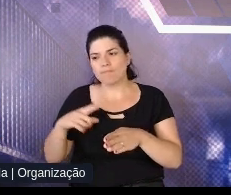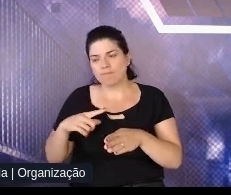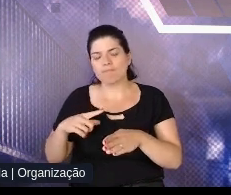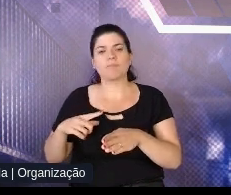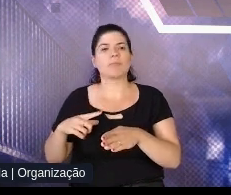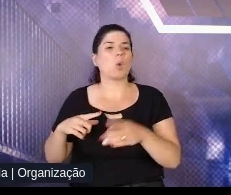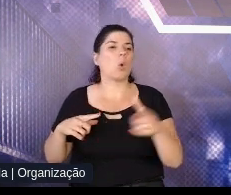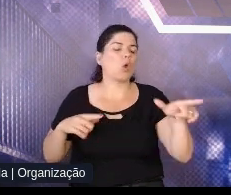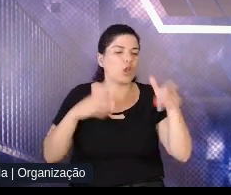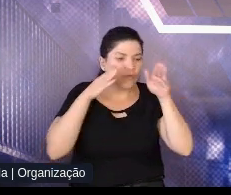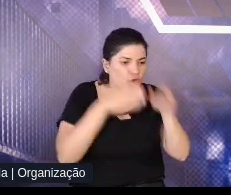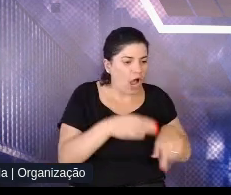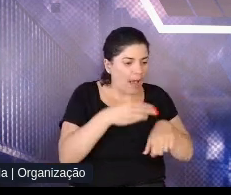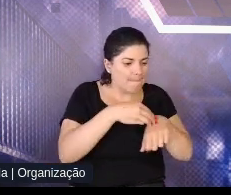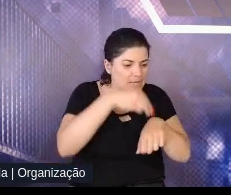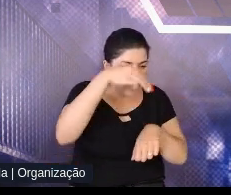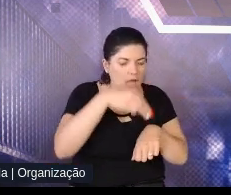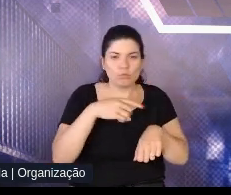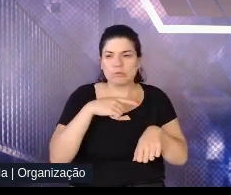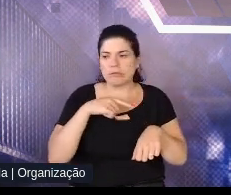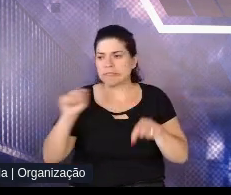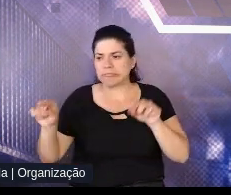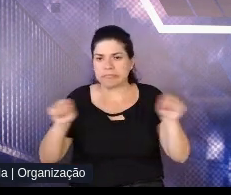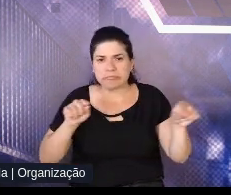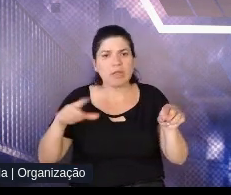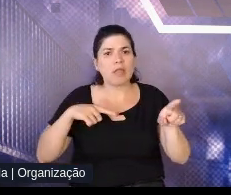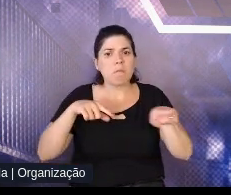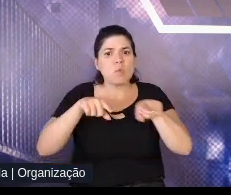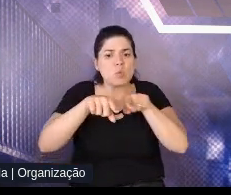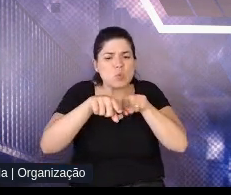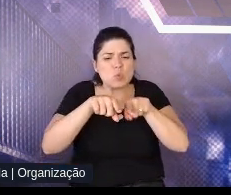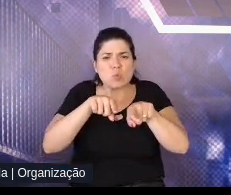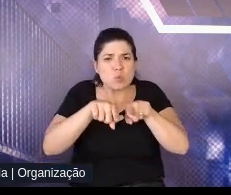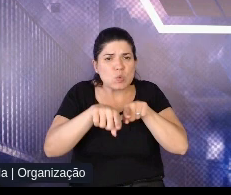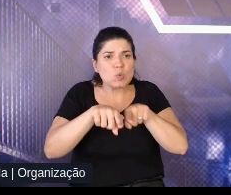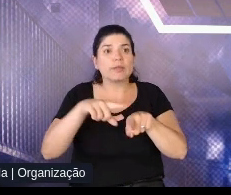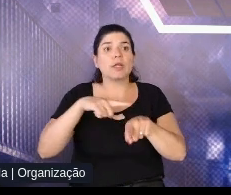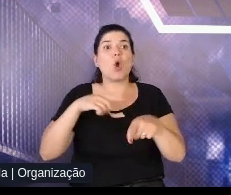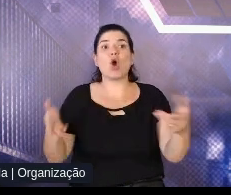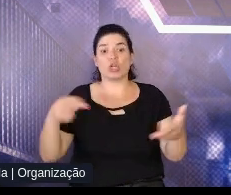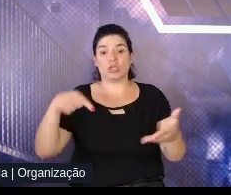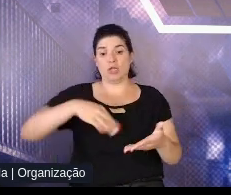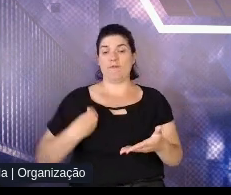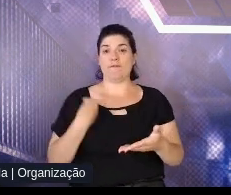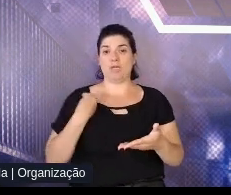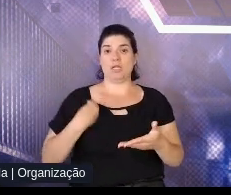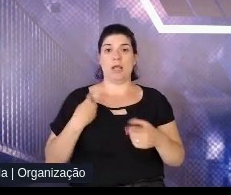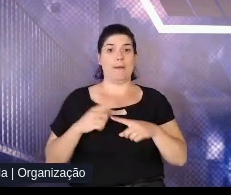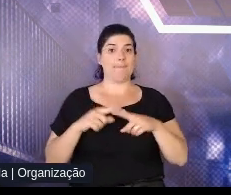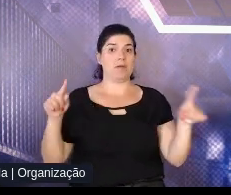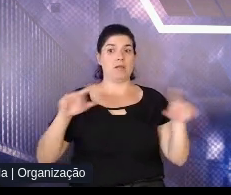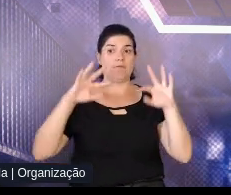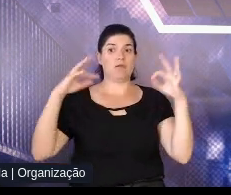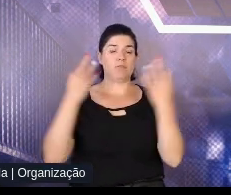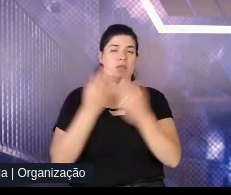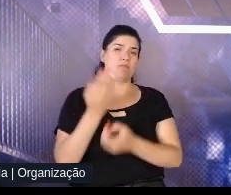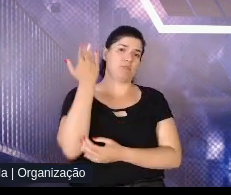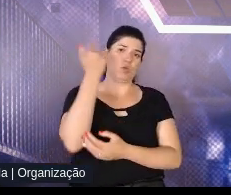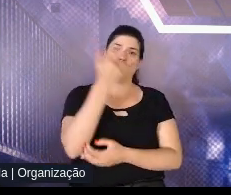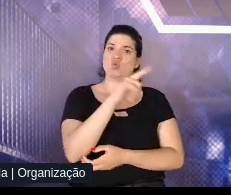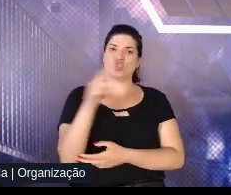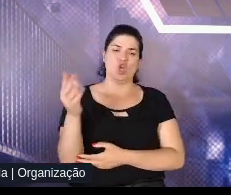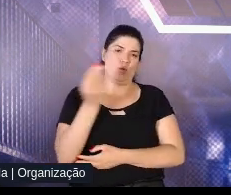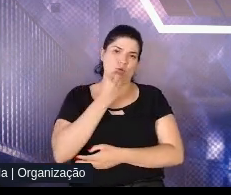fazer um mestrado. Então, a gente tem essa corrida. Nós estamos aqui hoje, mas os nossos antepassados, eles não tiveram a